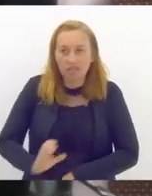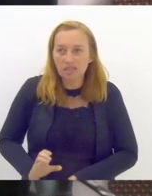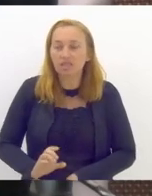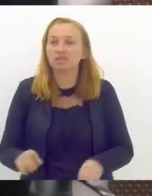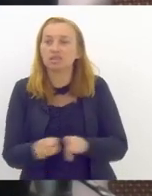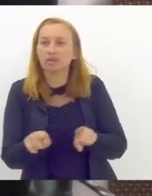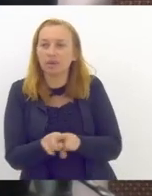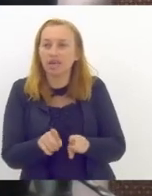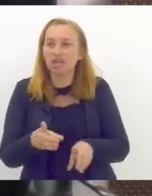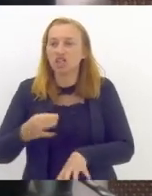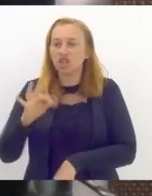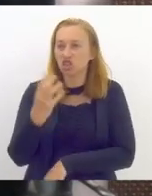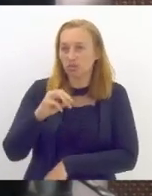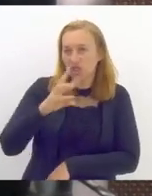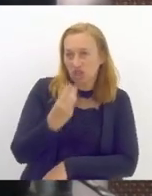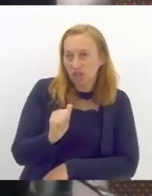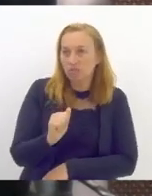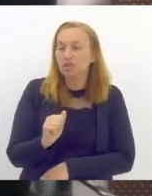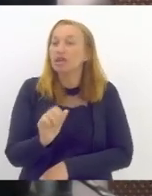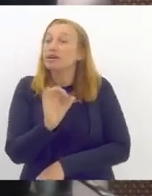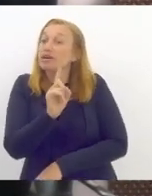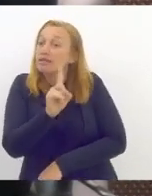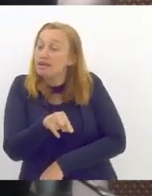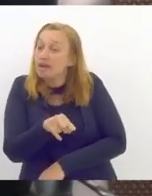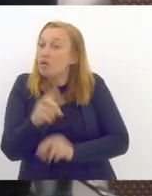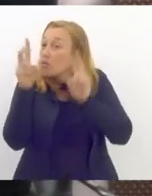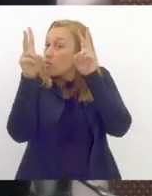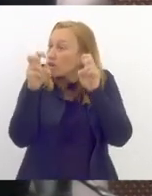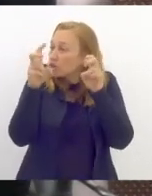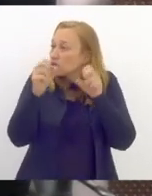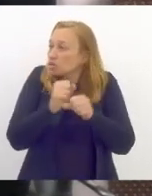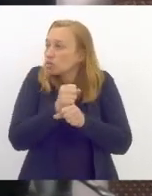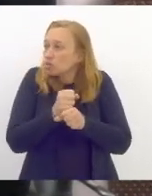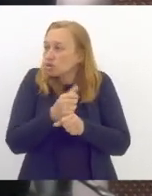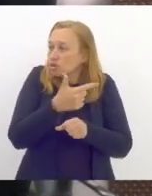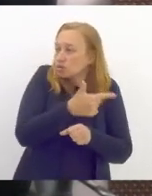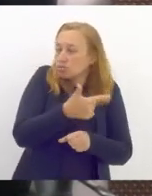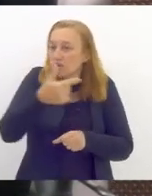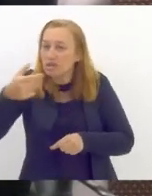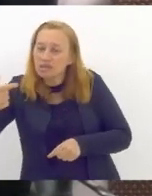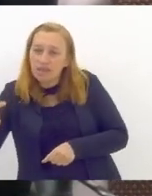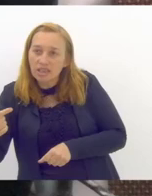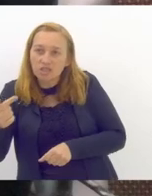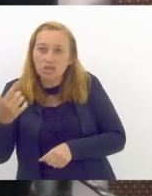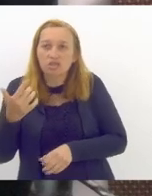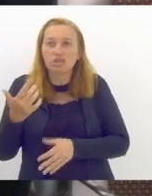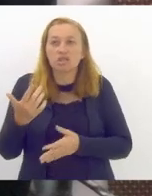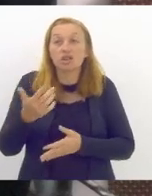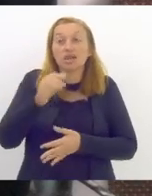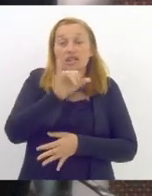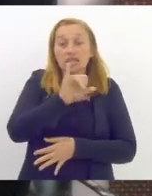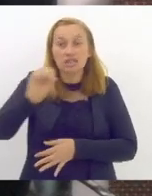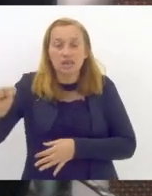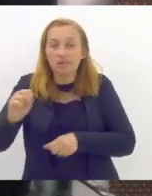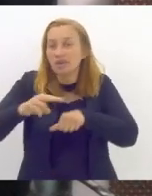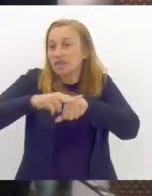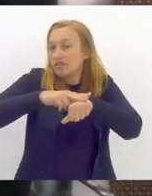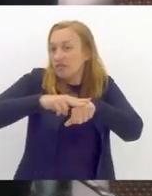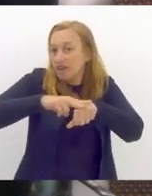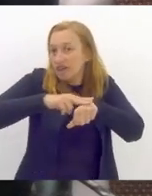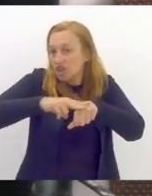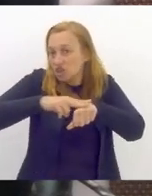o deputado Chico Machado que é o fator que a partir de 2017 salvo o melhor juízo o ICMS Verde